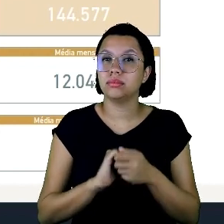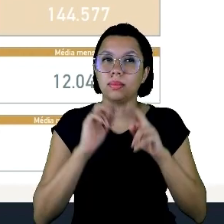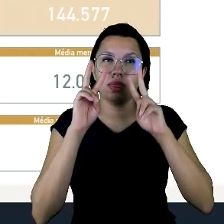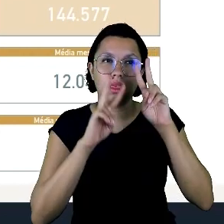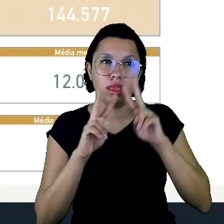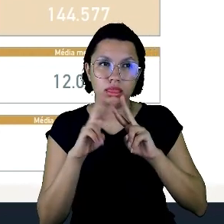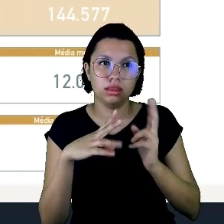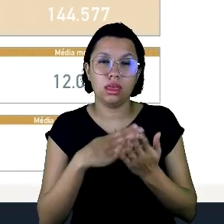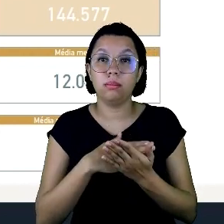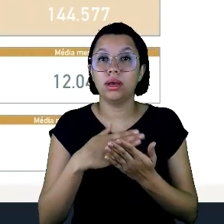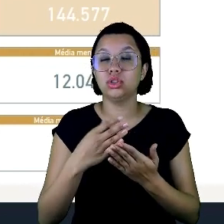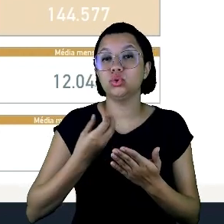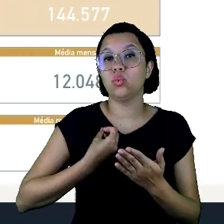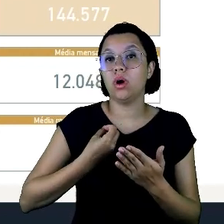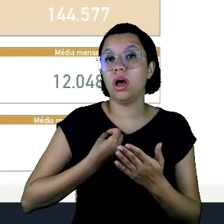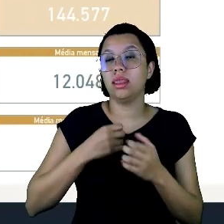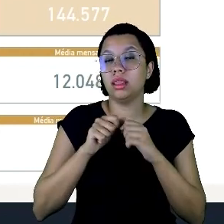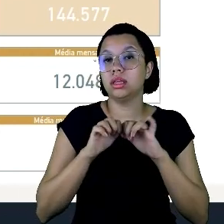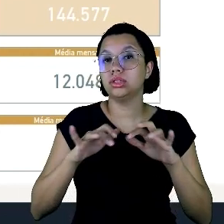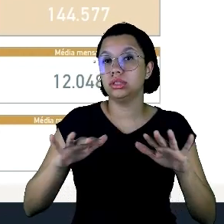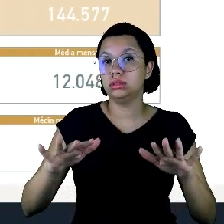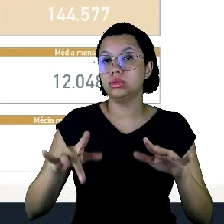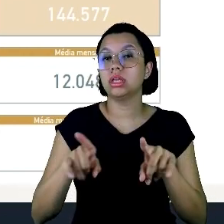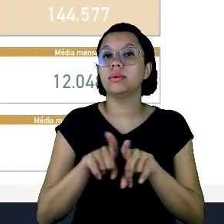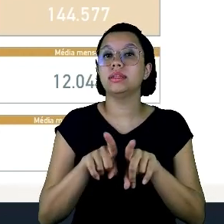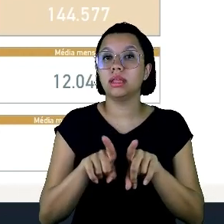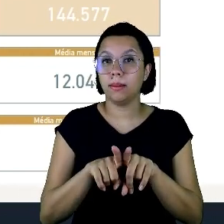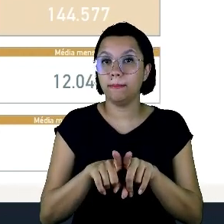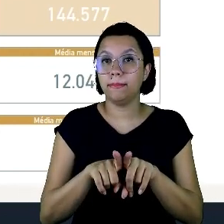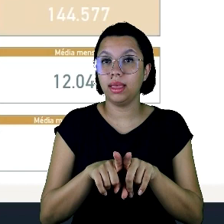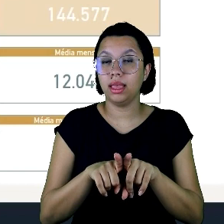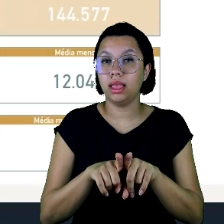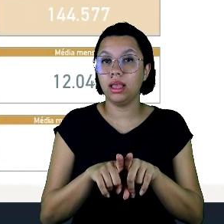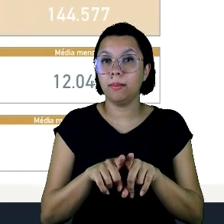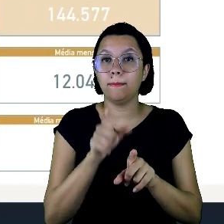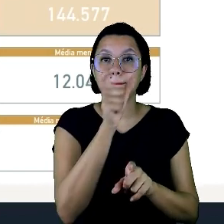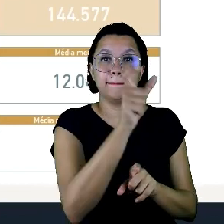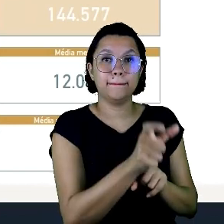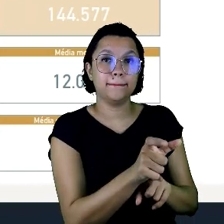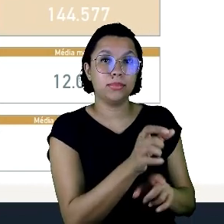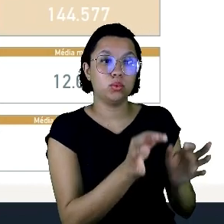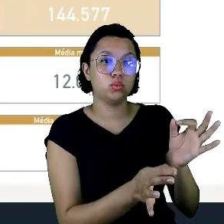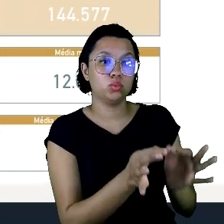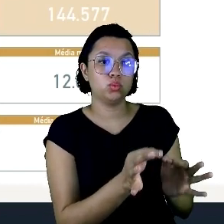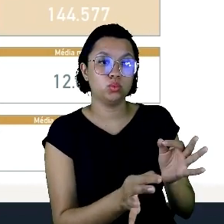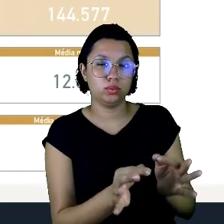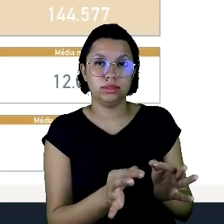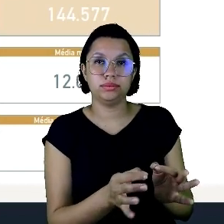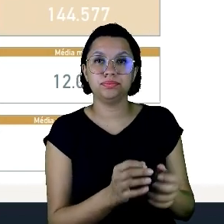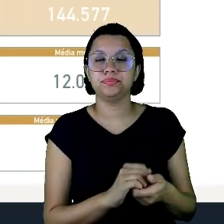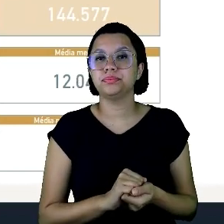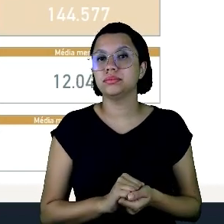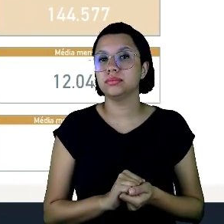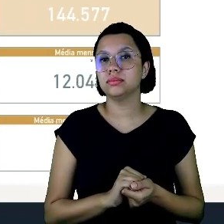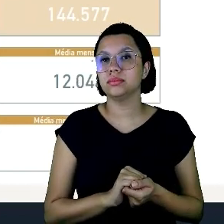possibilidade de analisar a partir do ano da distribuição e também por magistrado, tá?